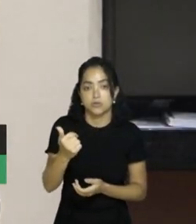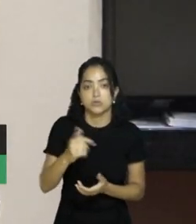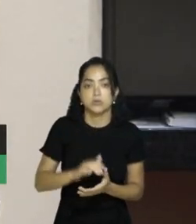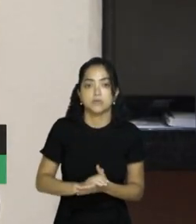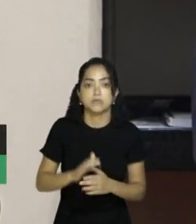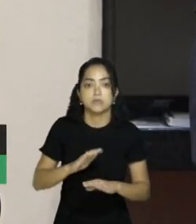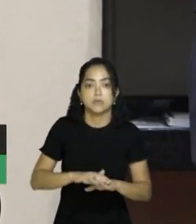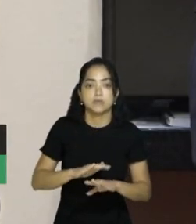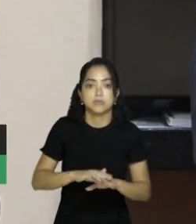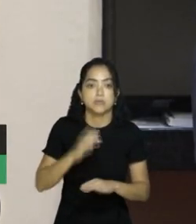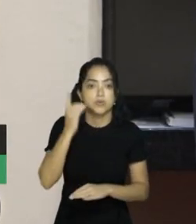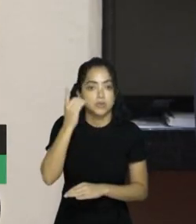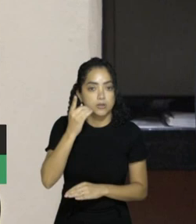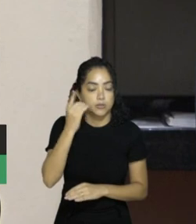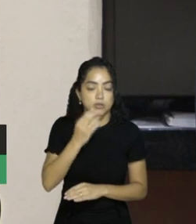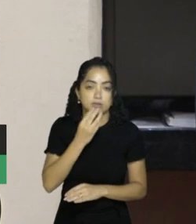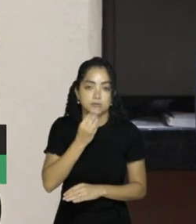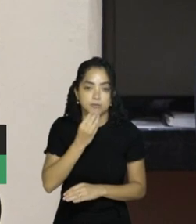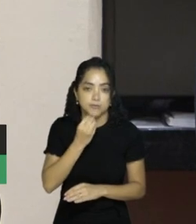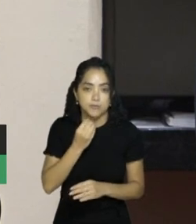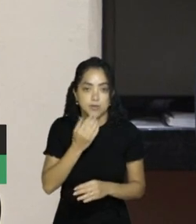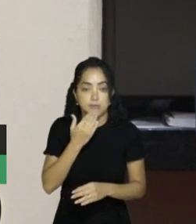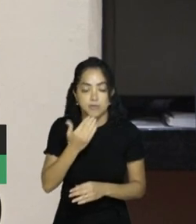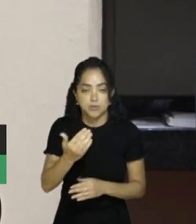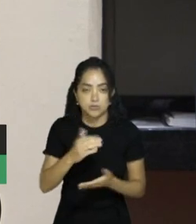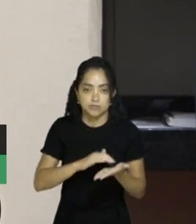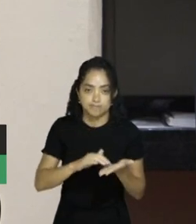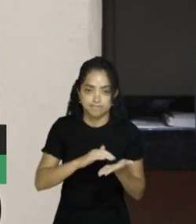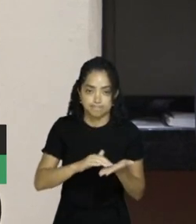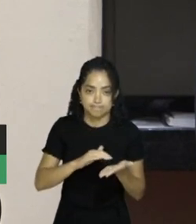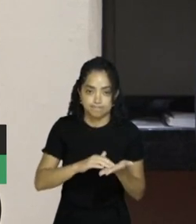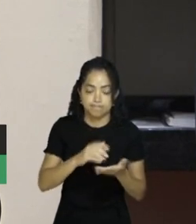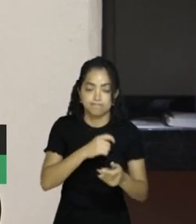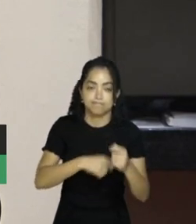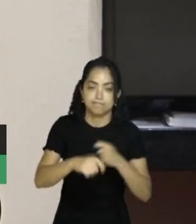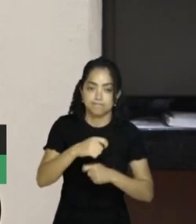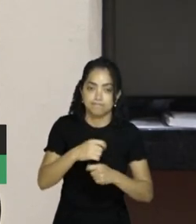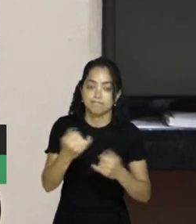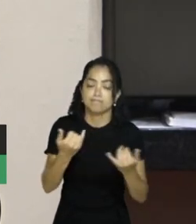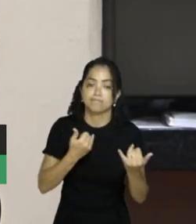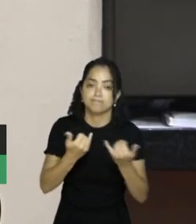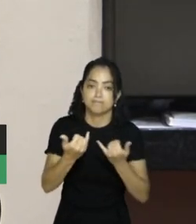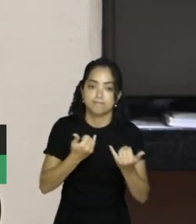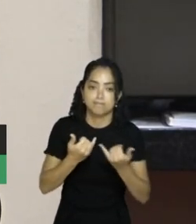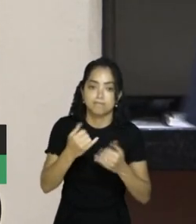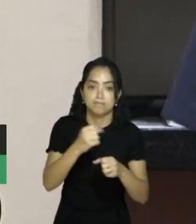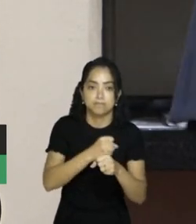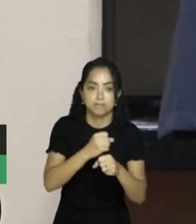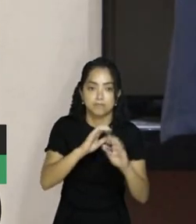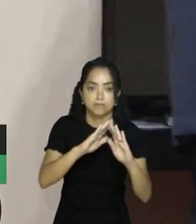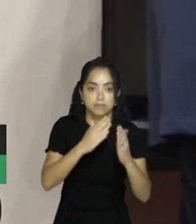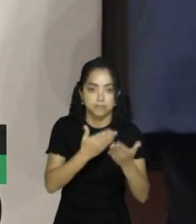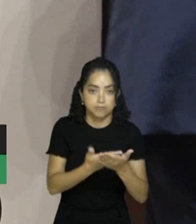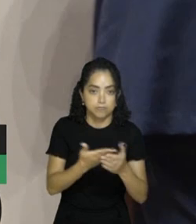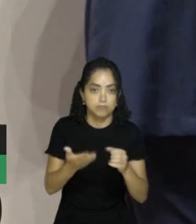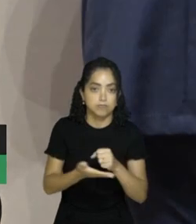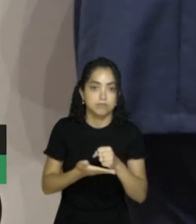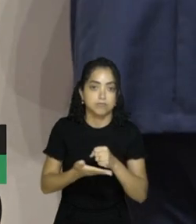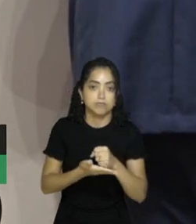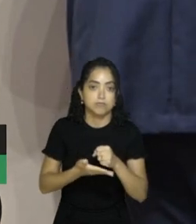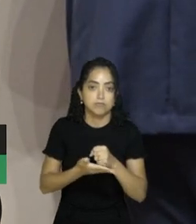Deputado Marquito solicitando ao secretário do estado da administração informações acerca da obra na escola de ensino básico